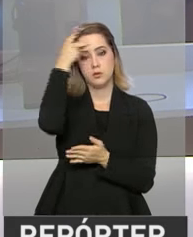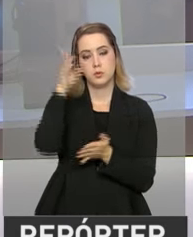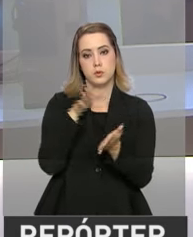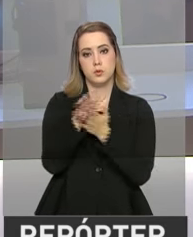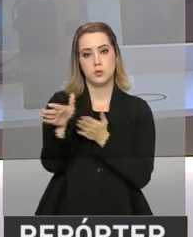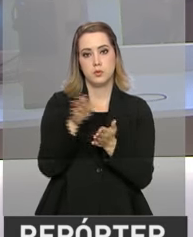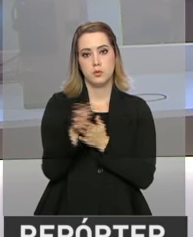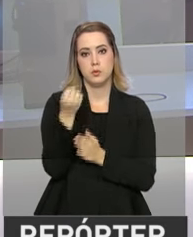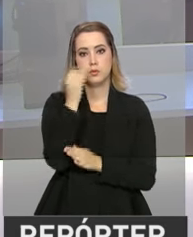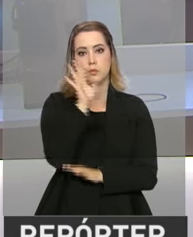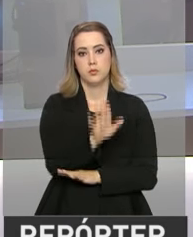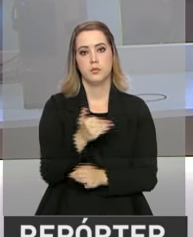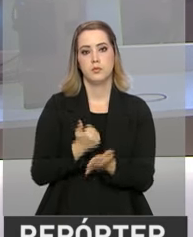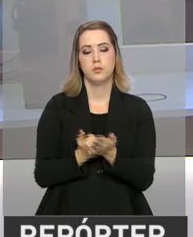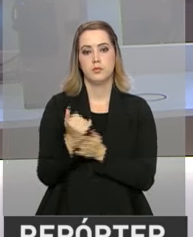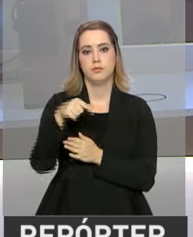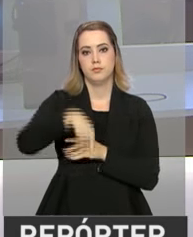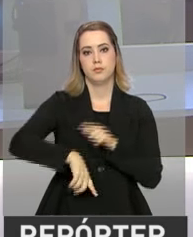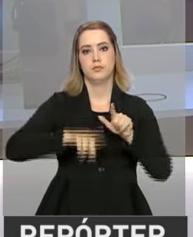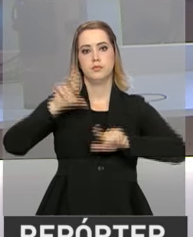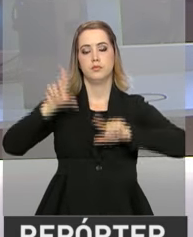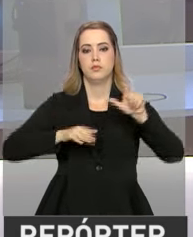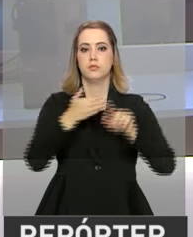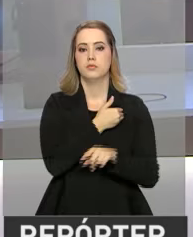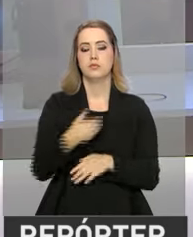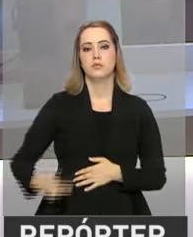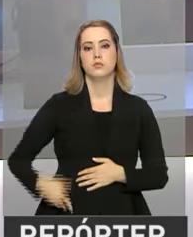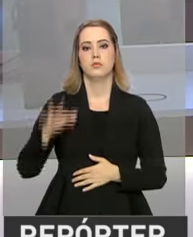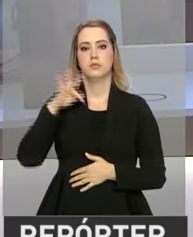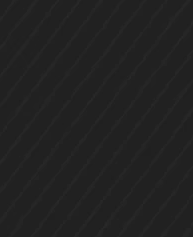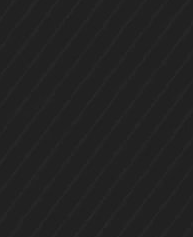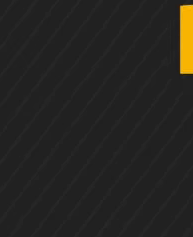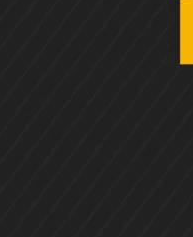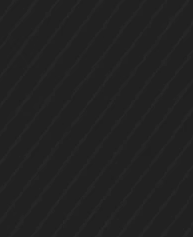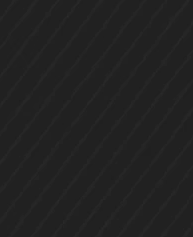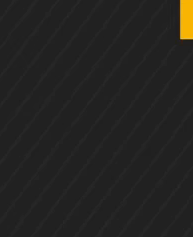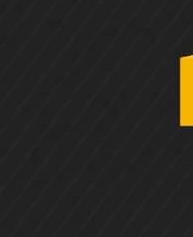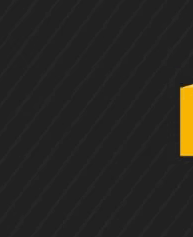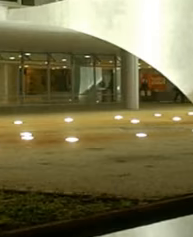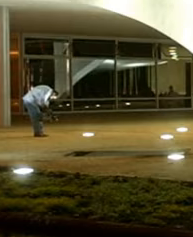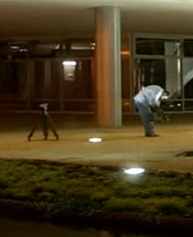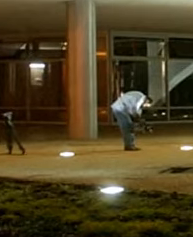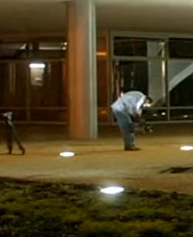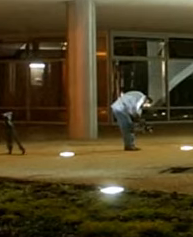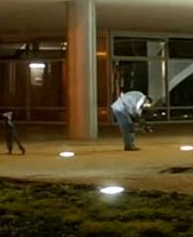Uma boa tarde para você e continue com a gente aqui na NBR, a TV do governo federal.